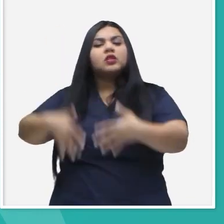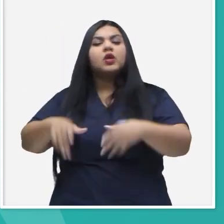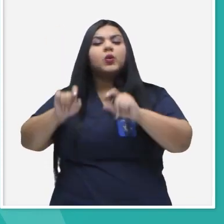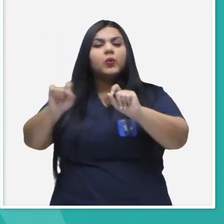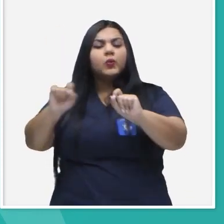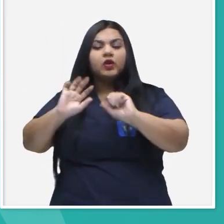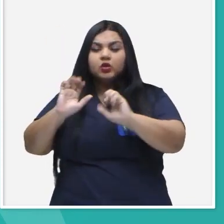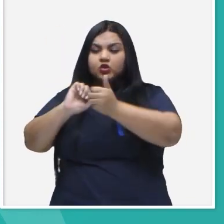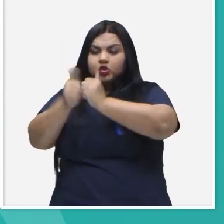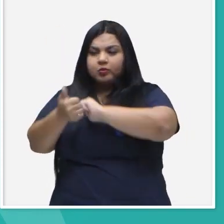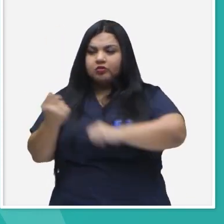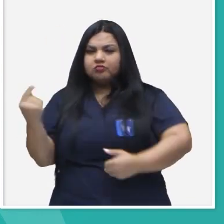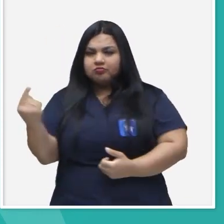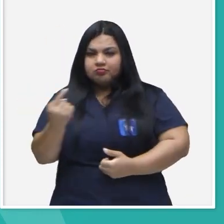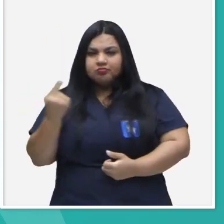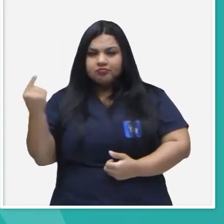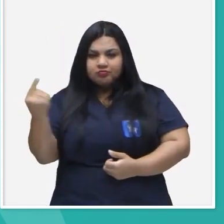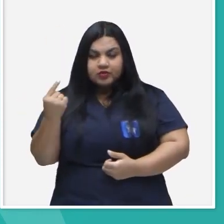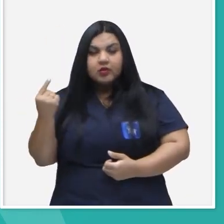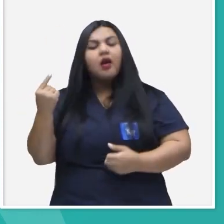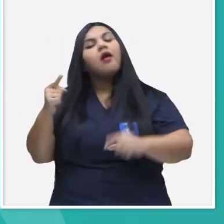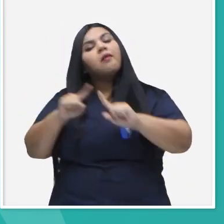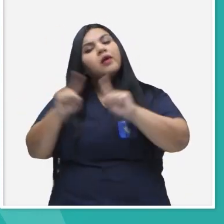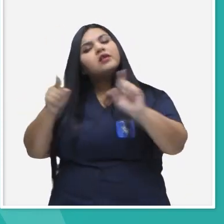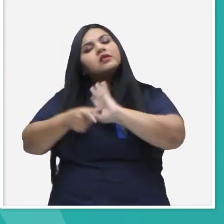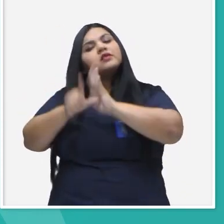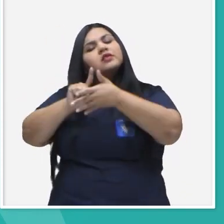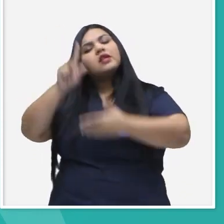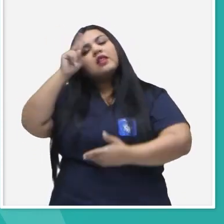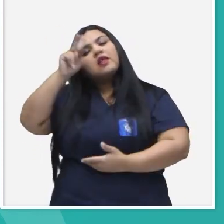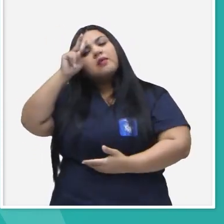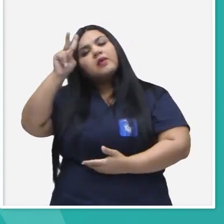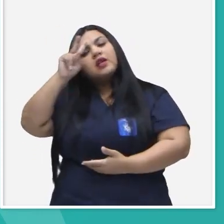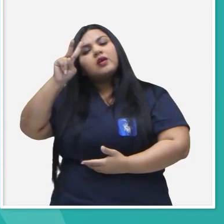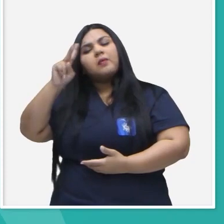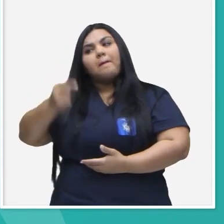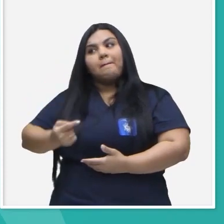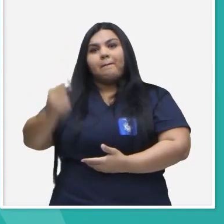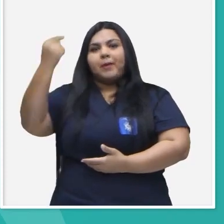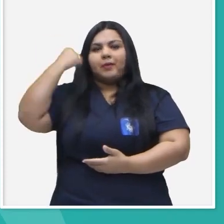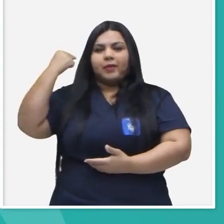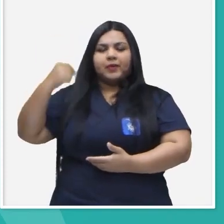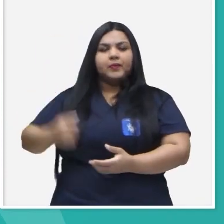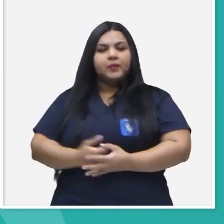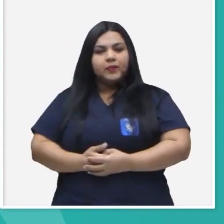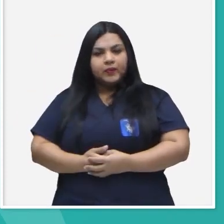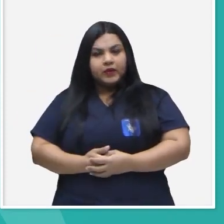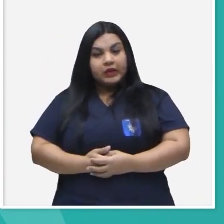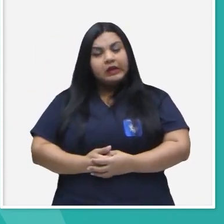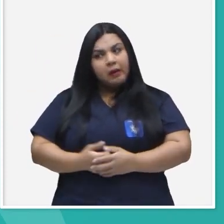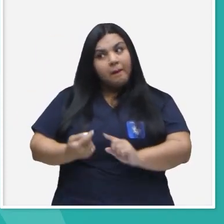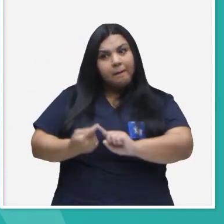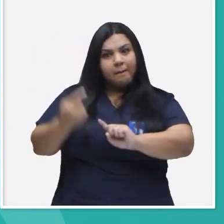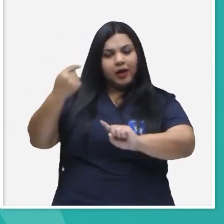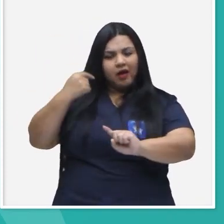esportes individuais. Mas antes disso, vamos relembrar lá do nosso primeiro bloquinho. Então, lá no primeiro bloco, nós vimos o